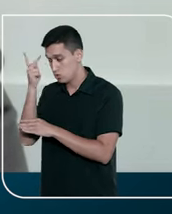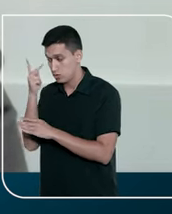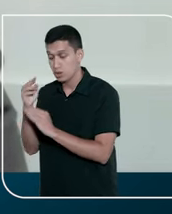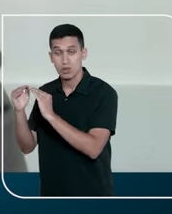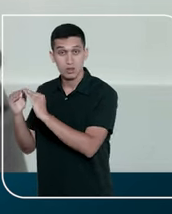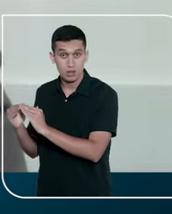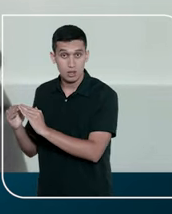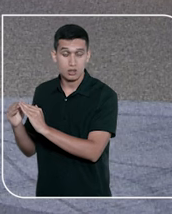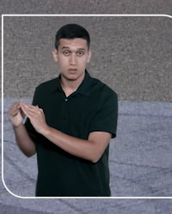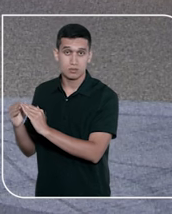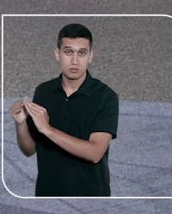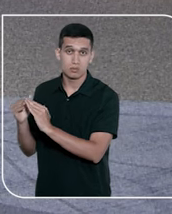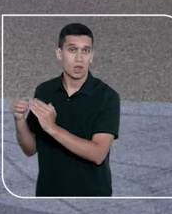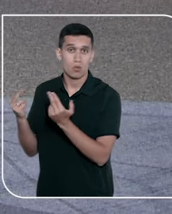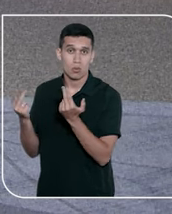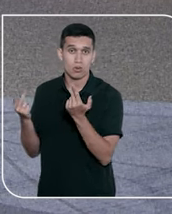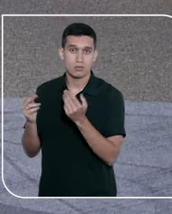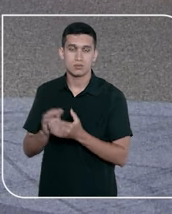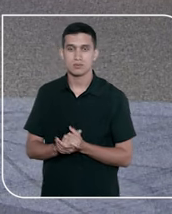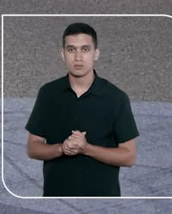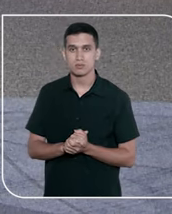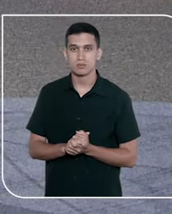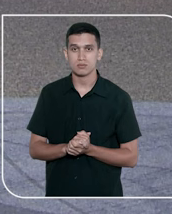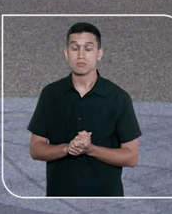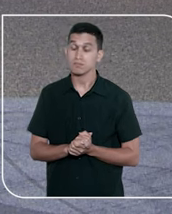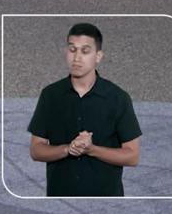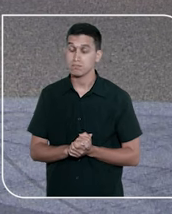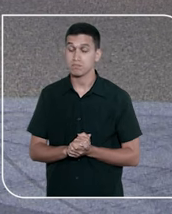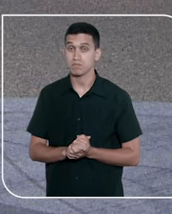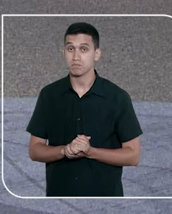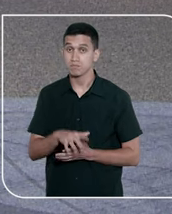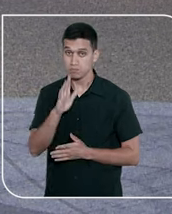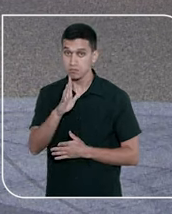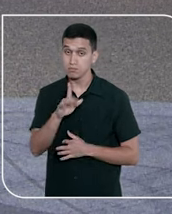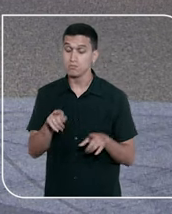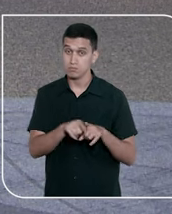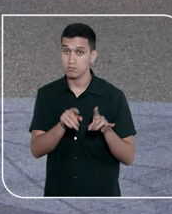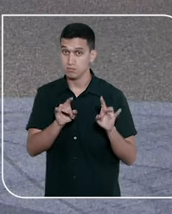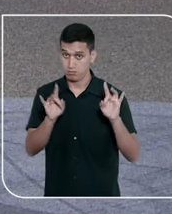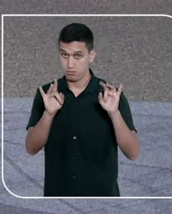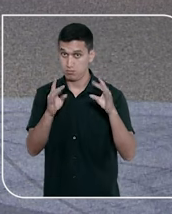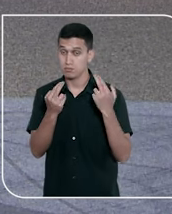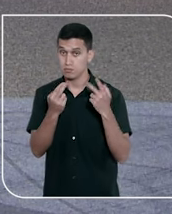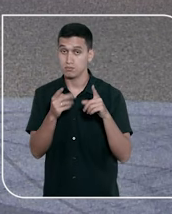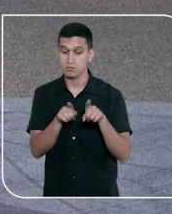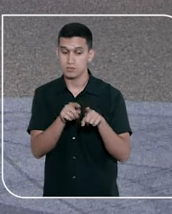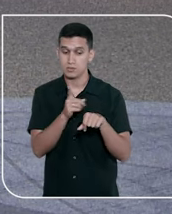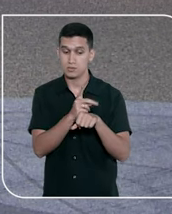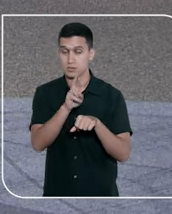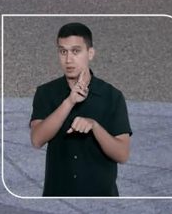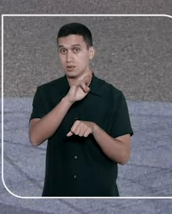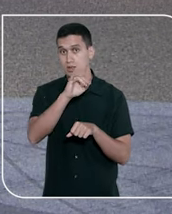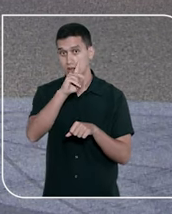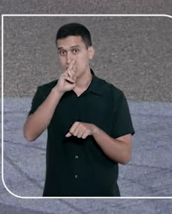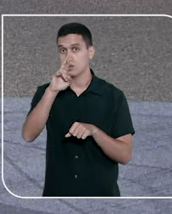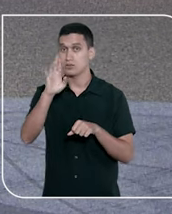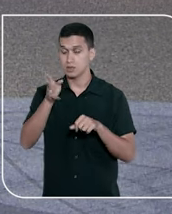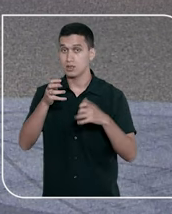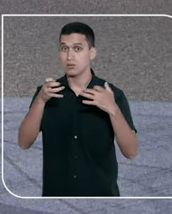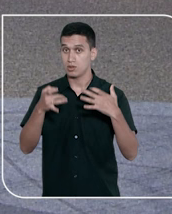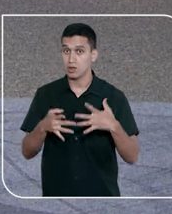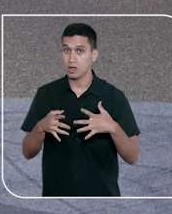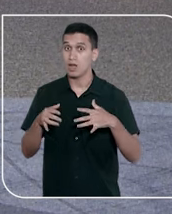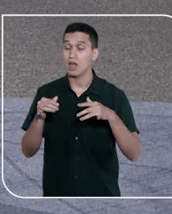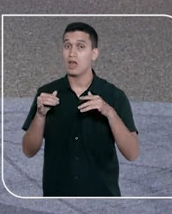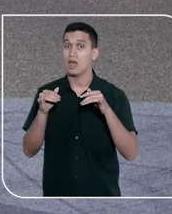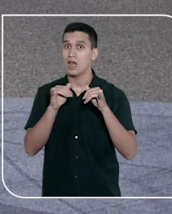exatamente a mesma coisa. Agora, doutor Bruno, já ganharam destaque, assim como o doutor Ricardo também, né? Já devem ter ouvido muito falar no noticiário, casos de